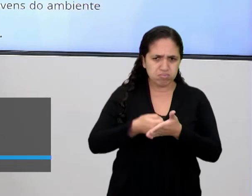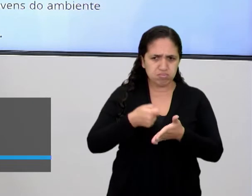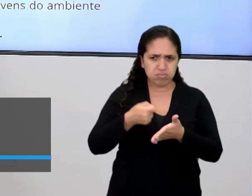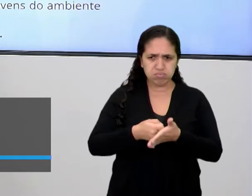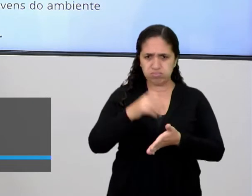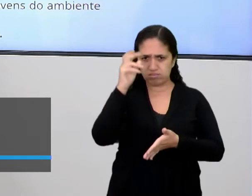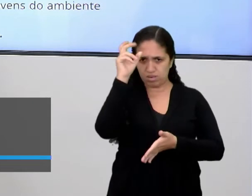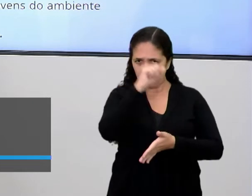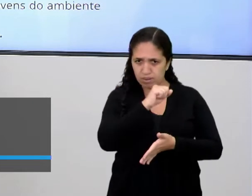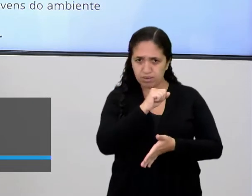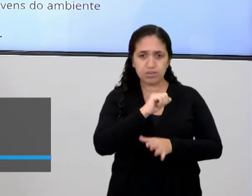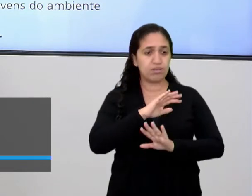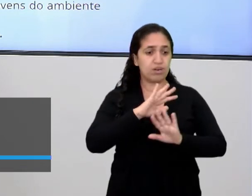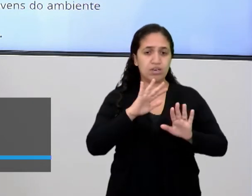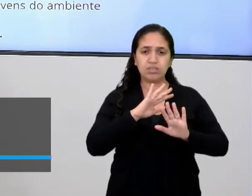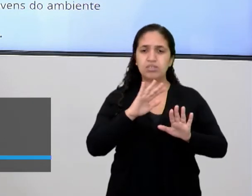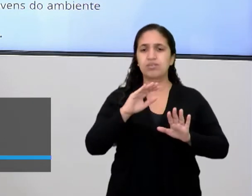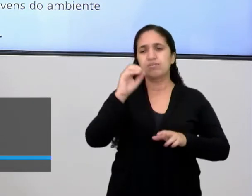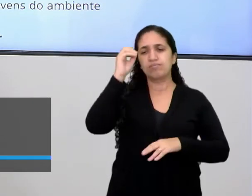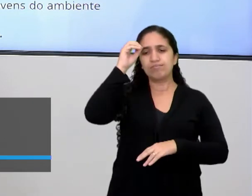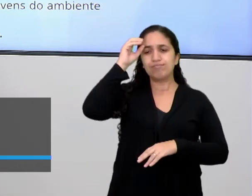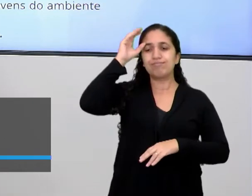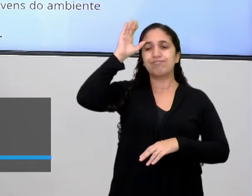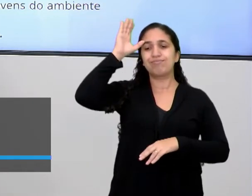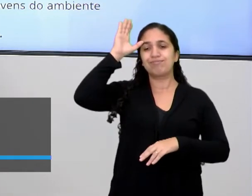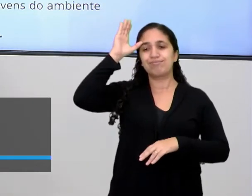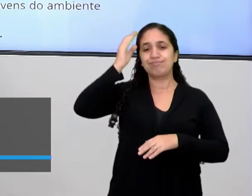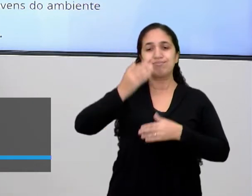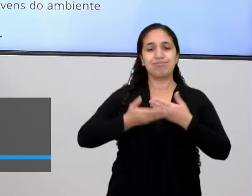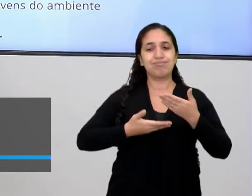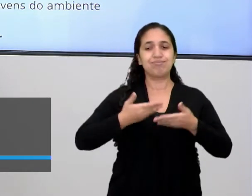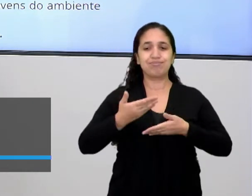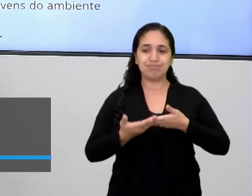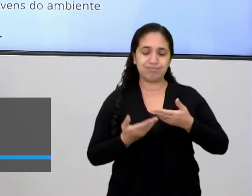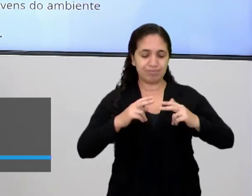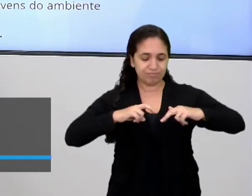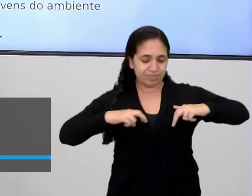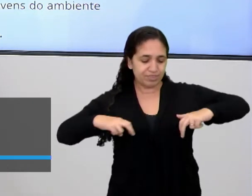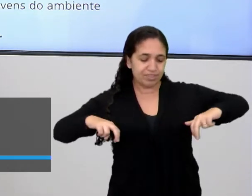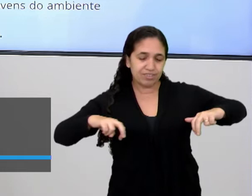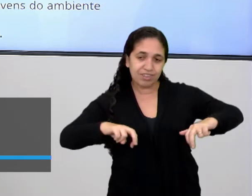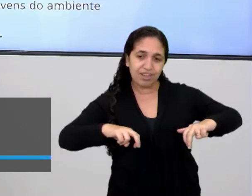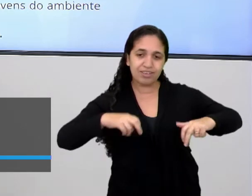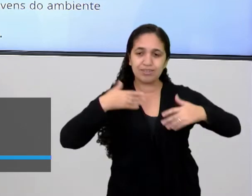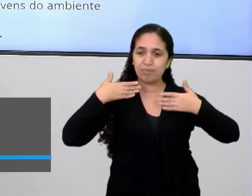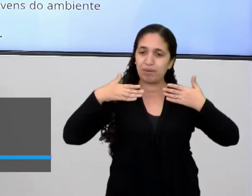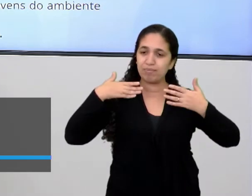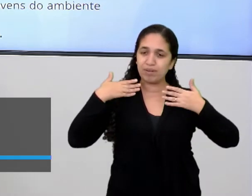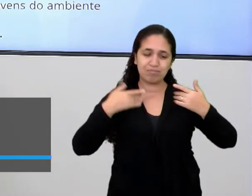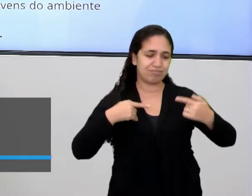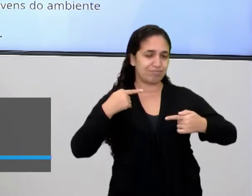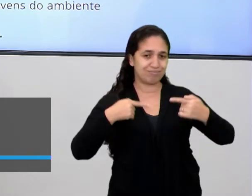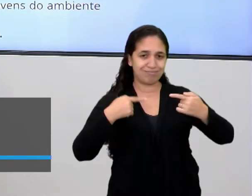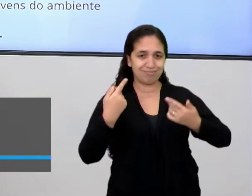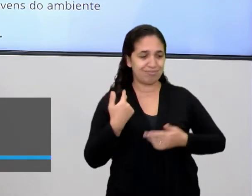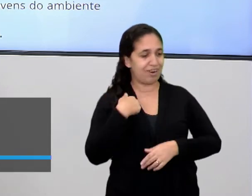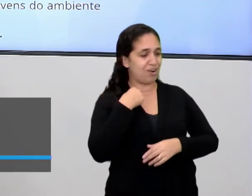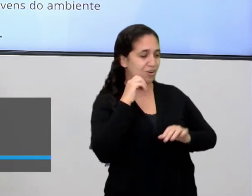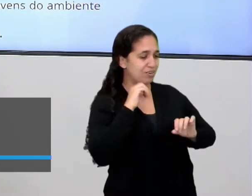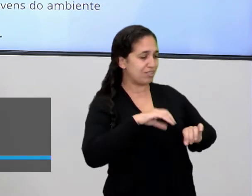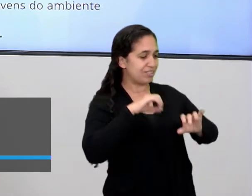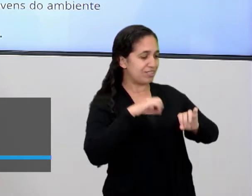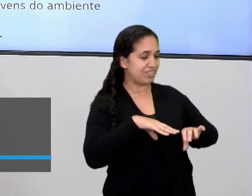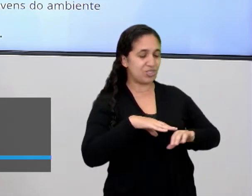o conhecimento dialogado. Então, toda vez que você senta, se reúne aí, né? De repente, o cara que ensina, né? Ele começa